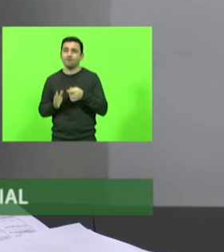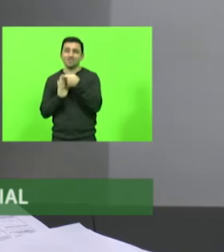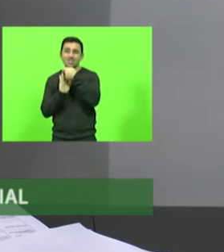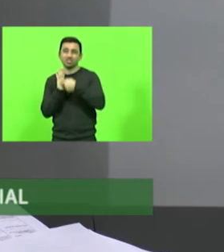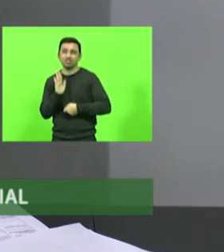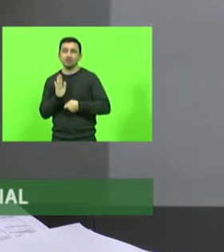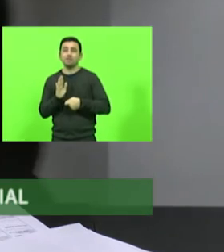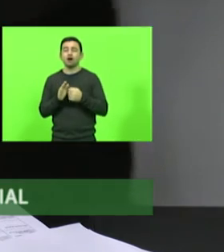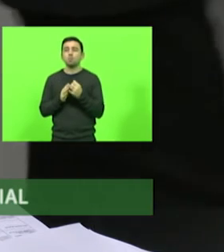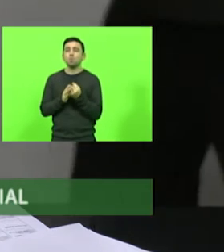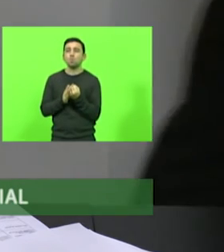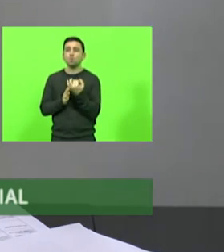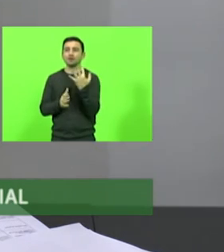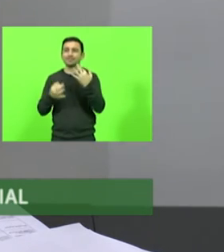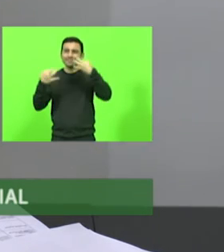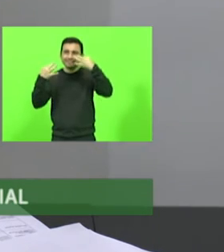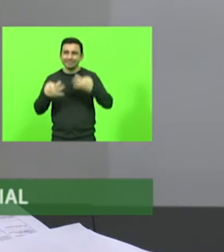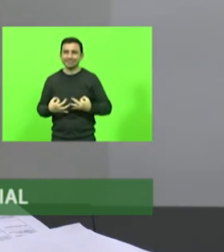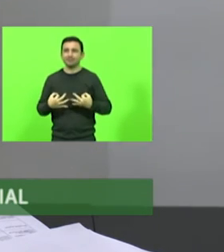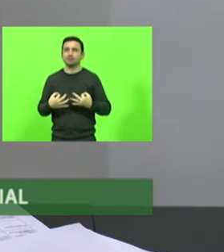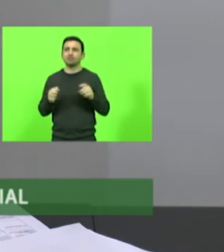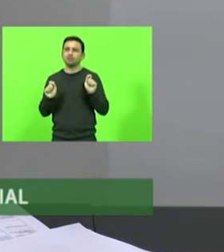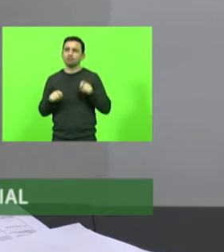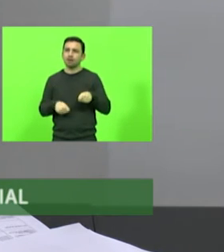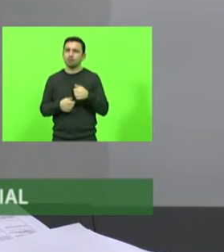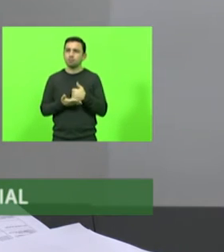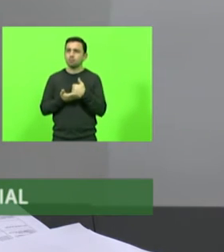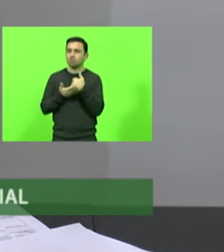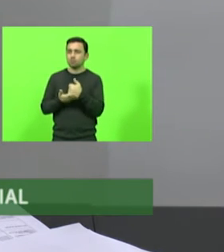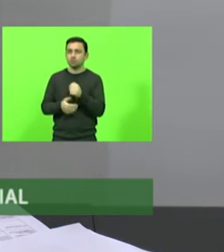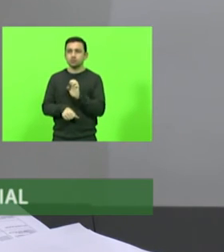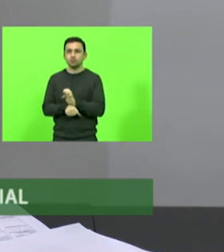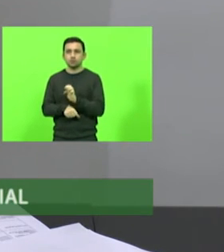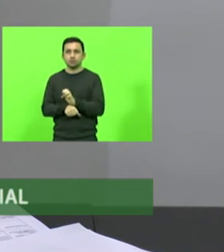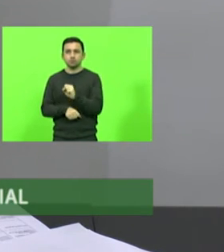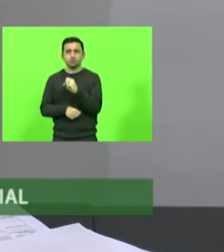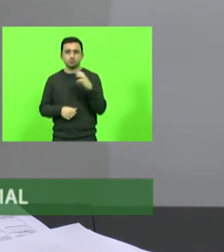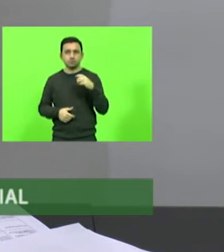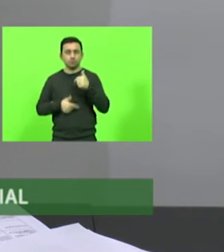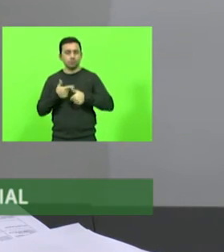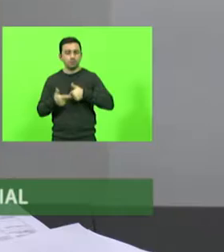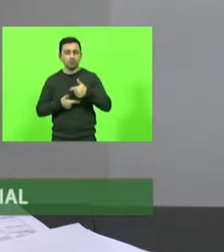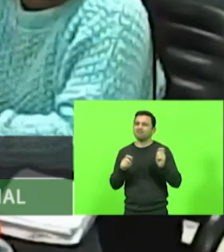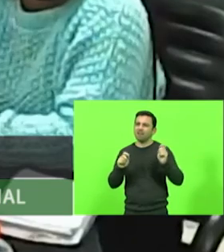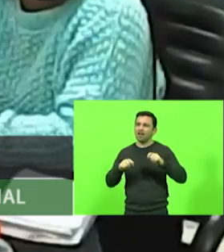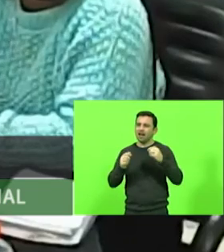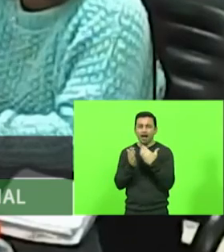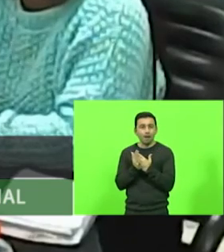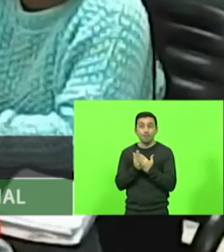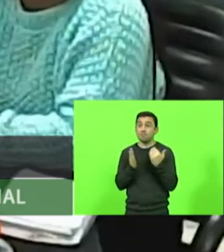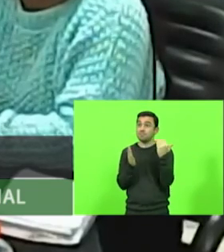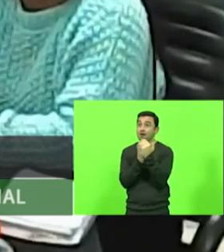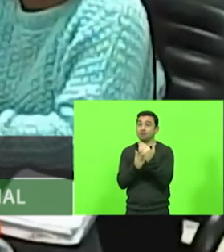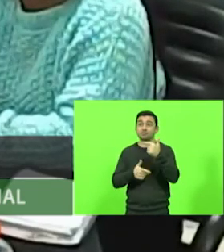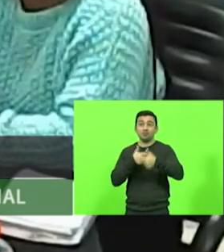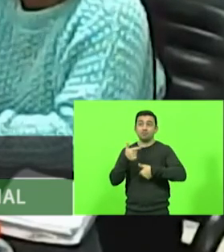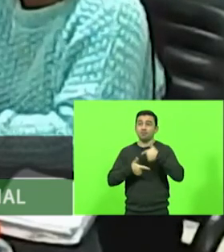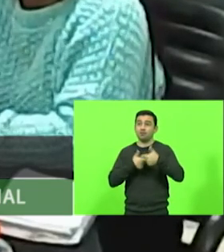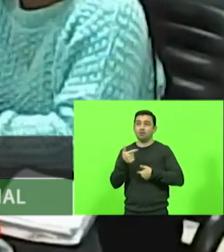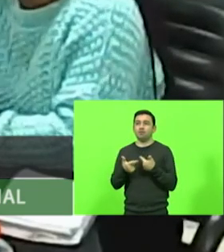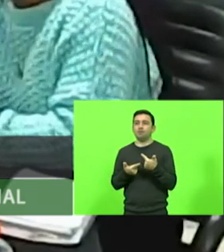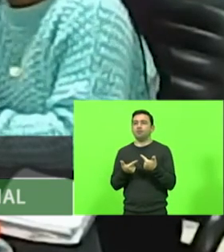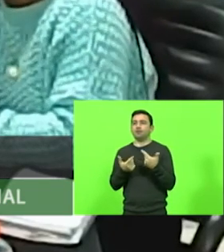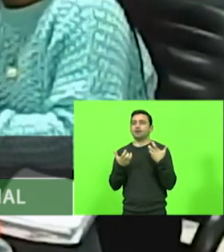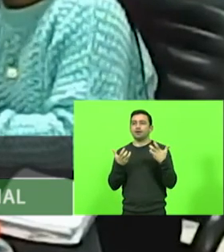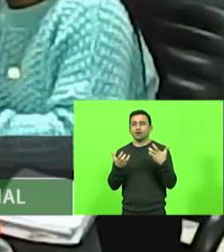suficiente para ofertar ao Estado um serviço de qualidade integral. Representando a Secretaria de Estado